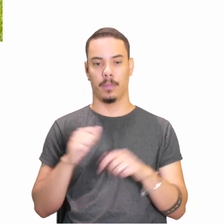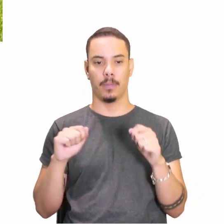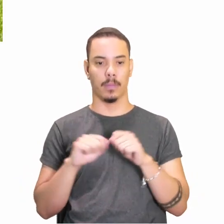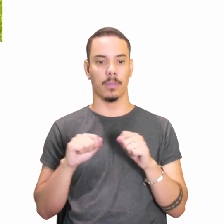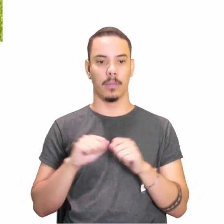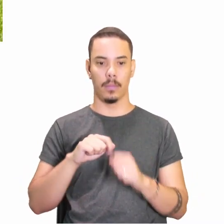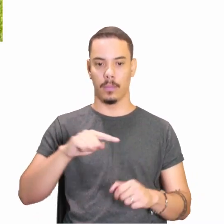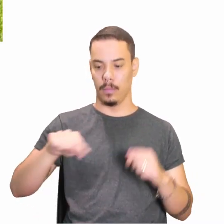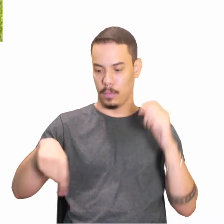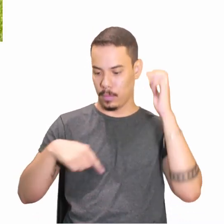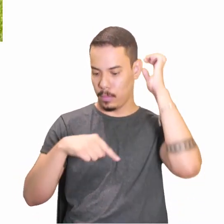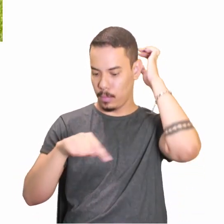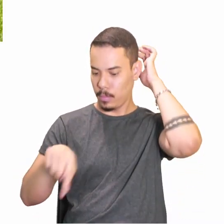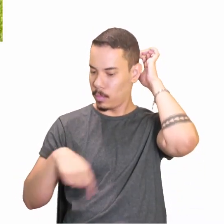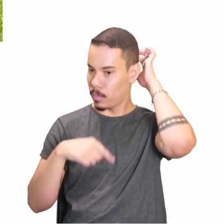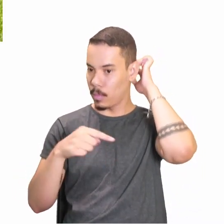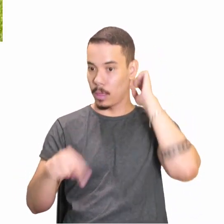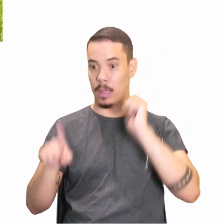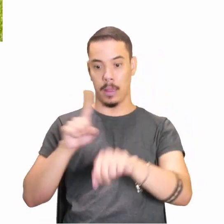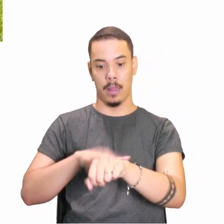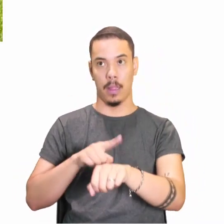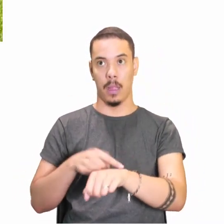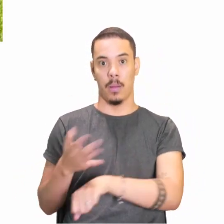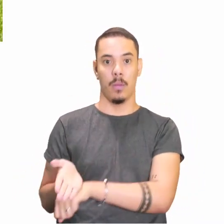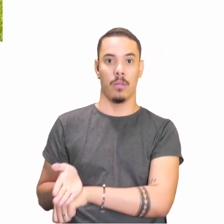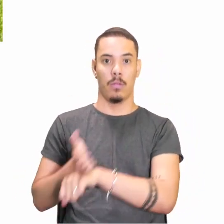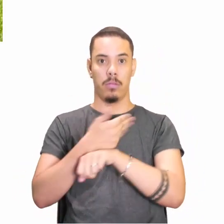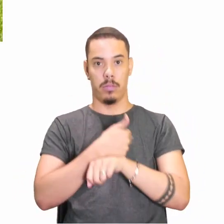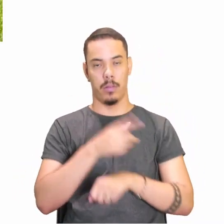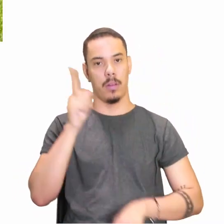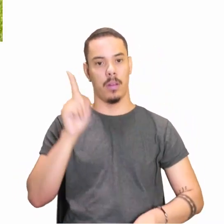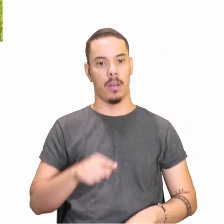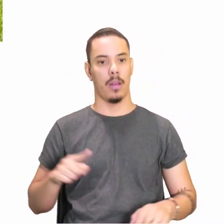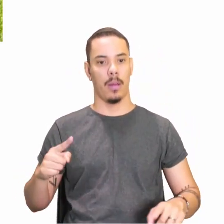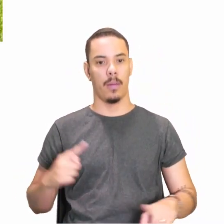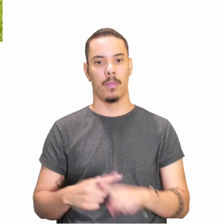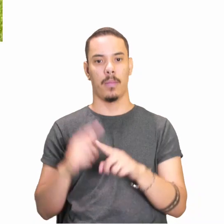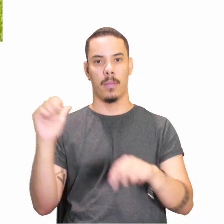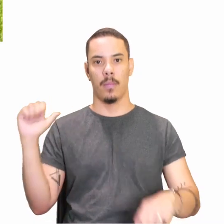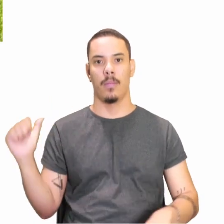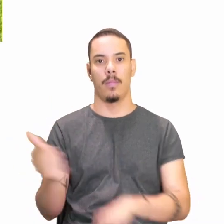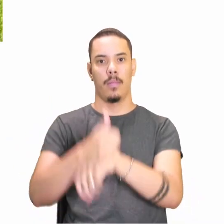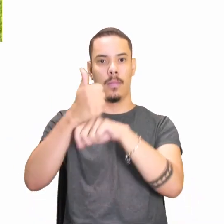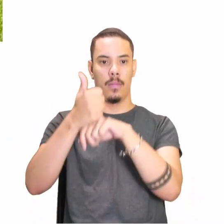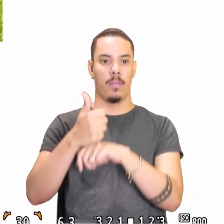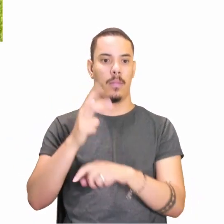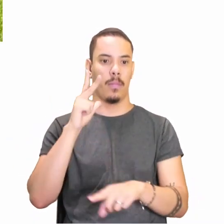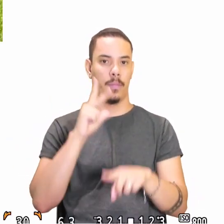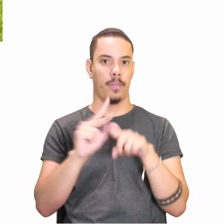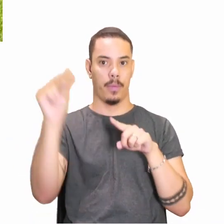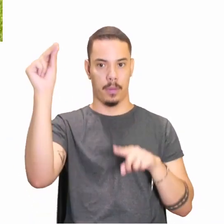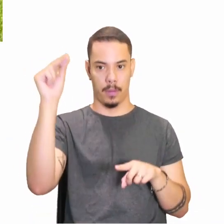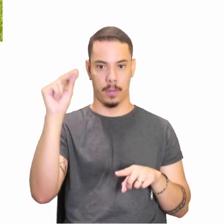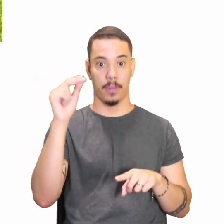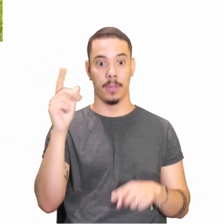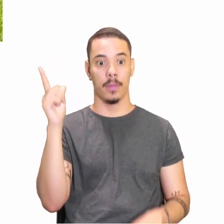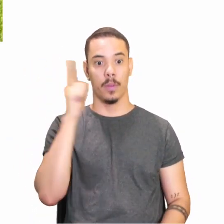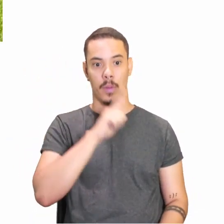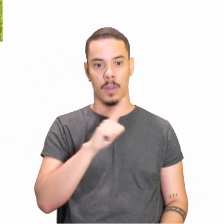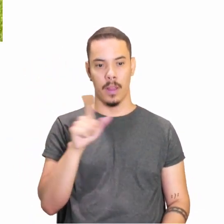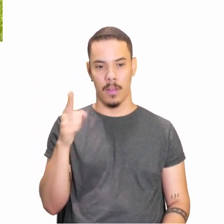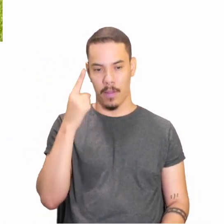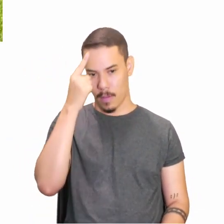3 voltas e quem fizer em menos tempo, né? Aí é campeã. Agora pensa, pela imagem a gente consegue ver o movimento desse